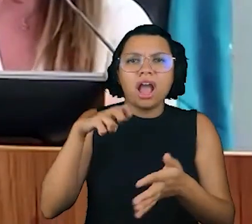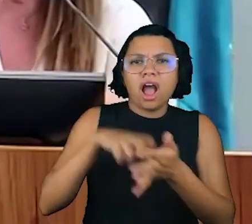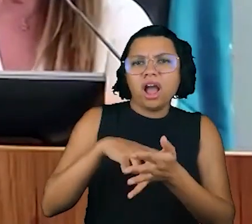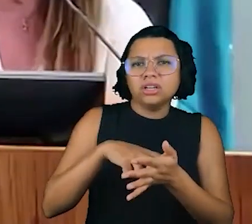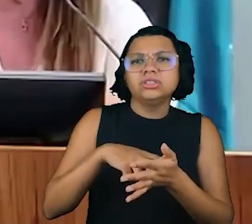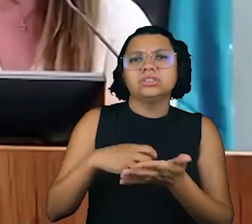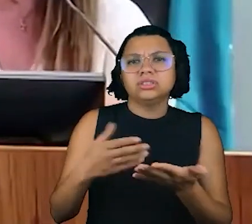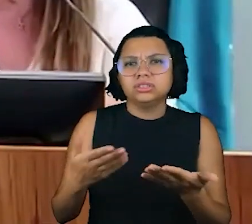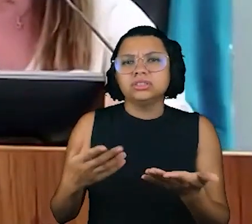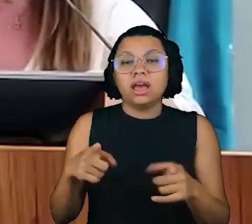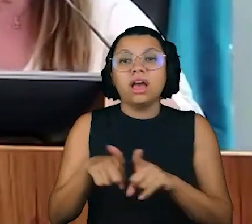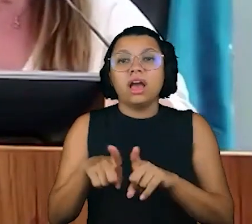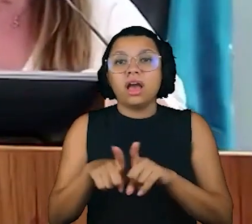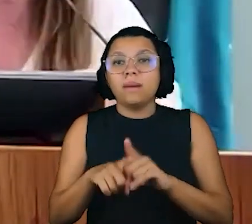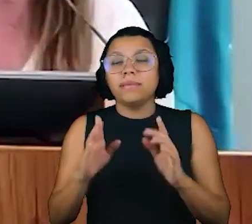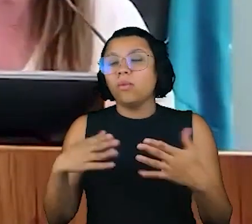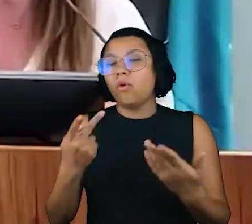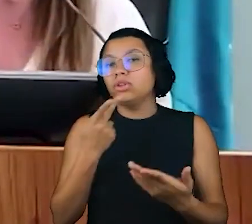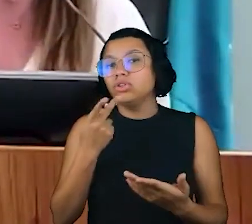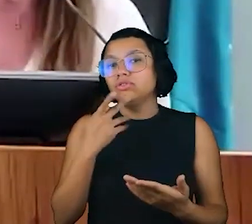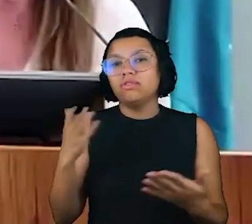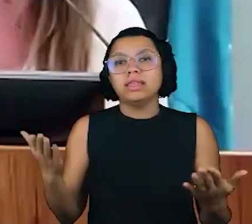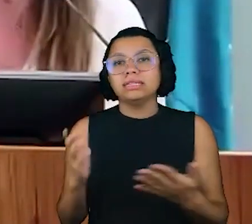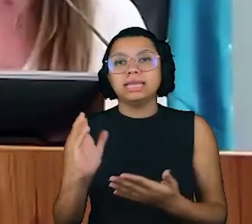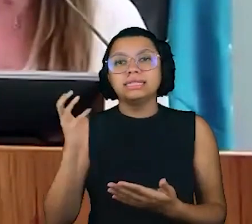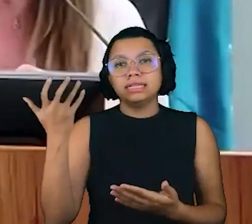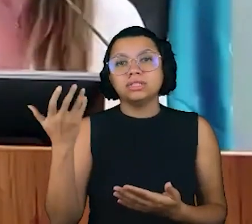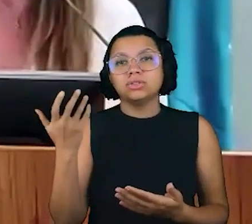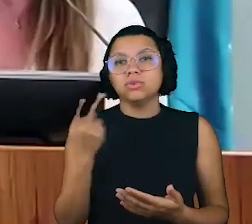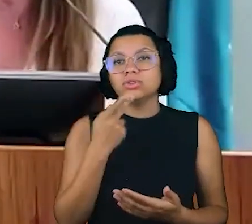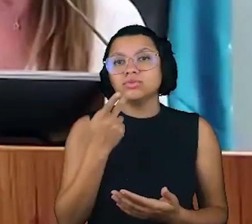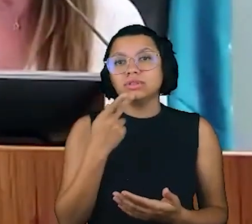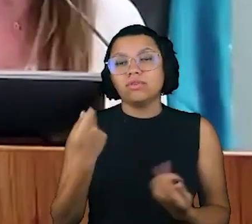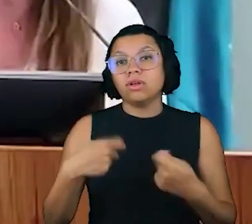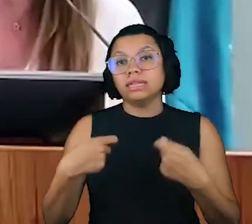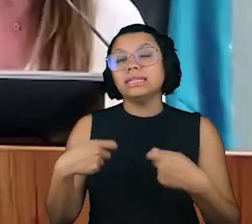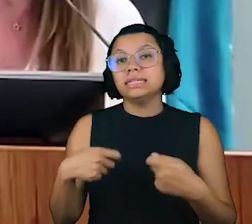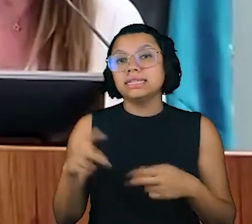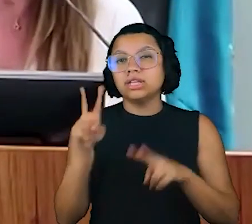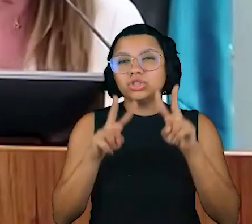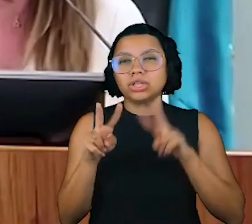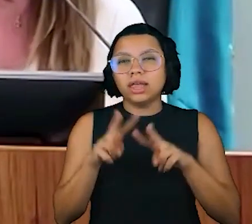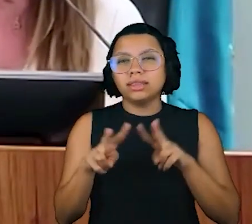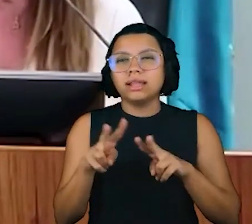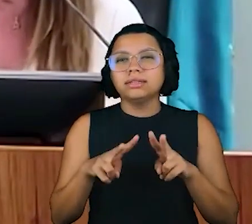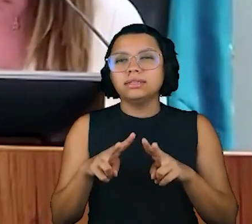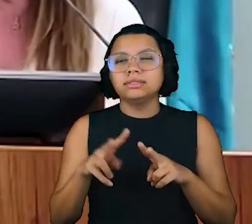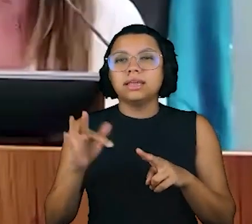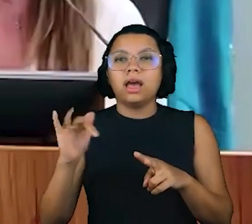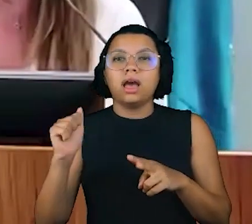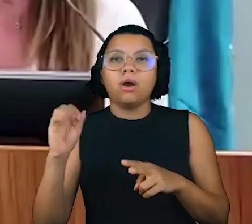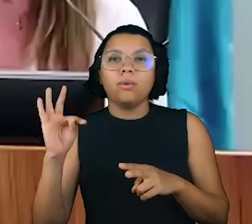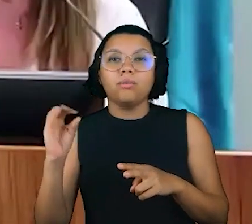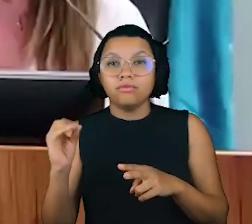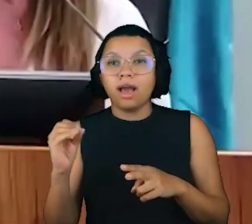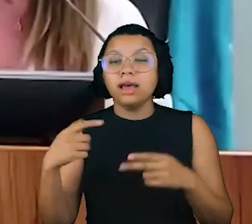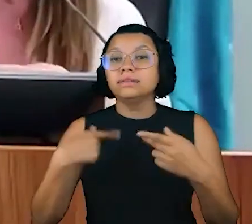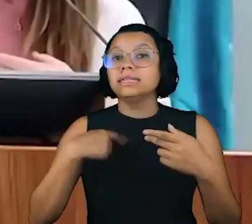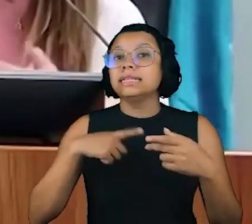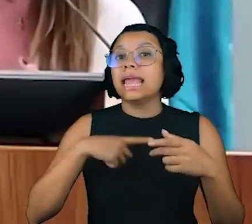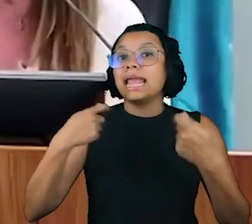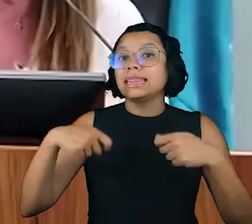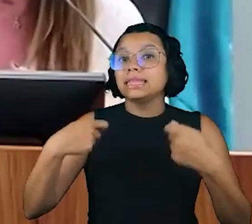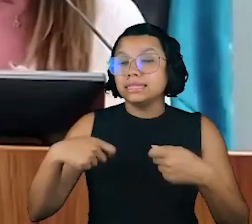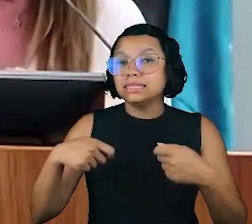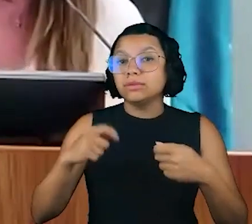fala também dessas decisões, né, que você até falou da necessidade de analisar fatos, a gente tem a necessidade de que, para você